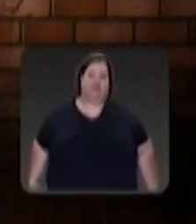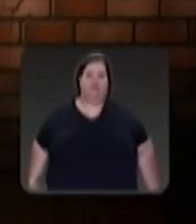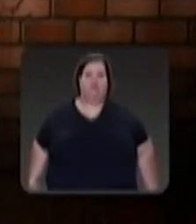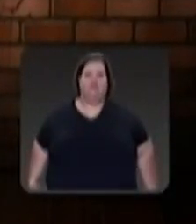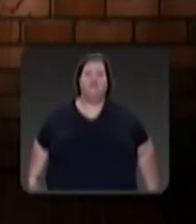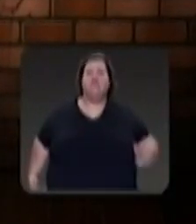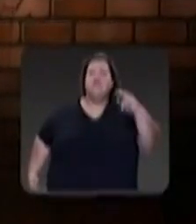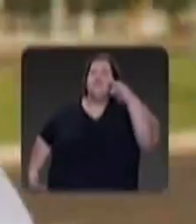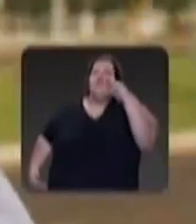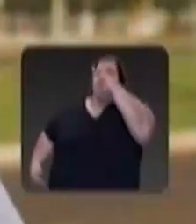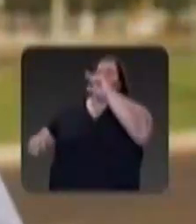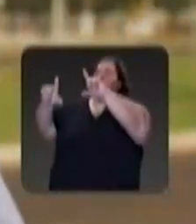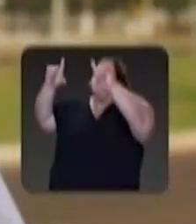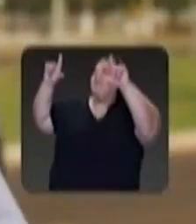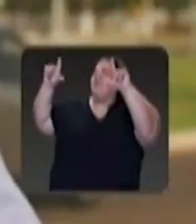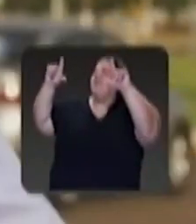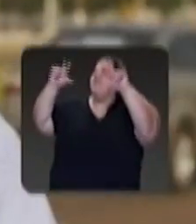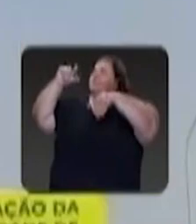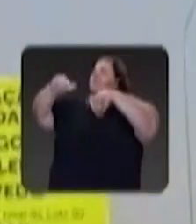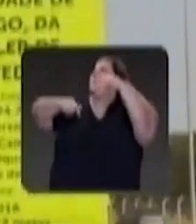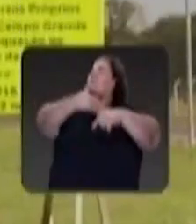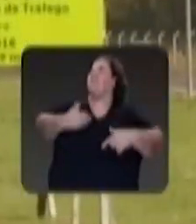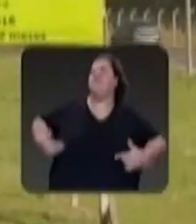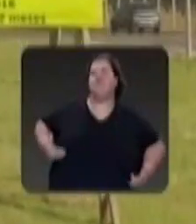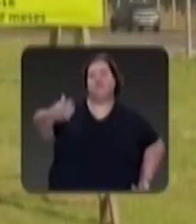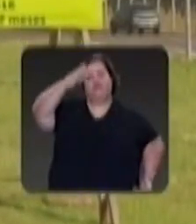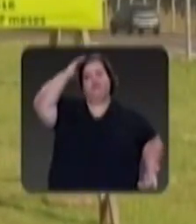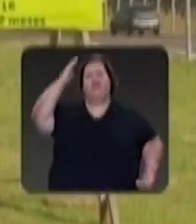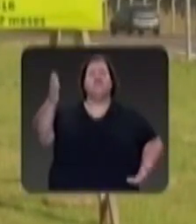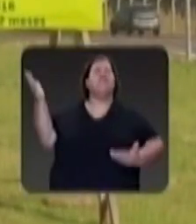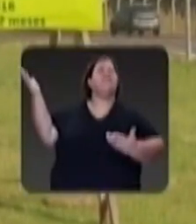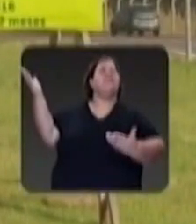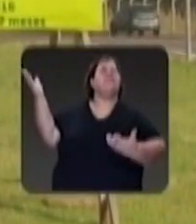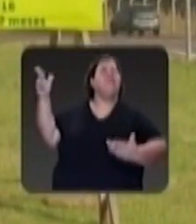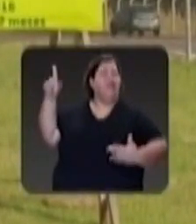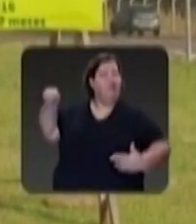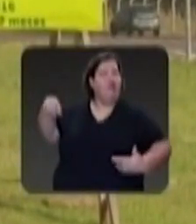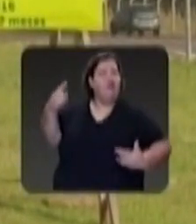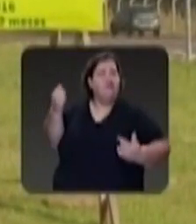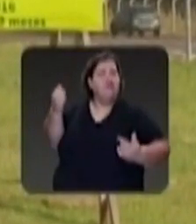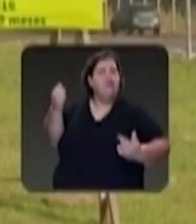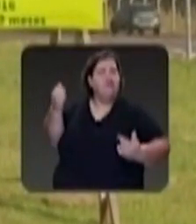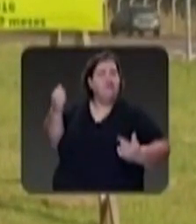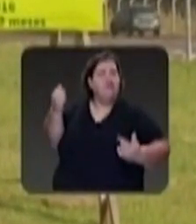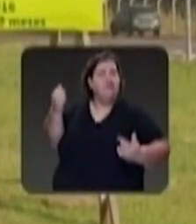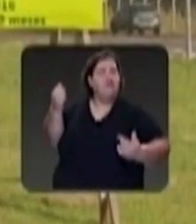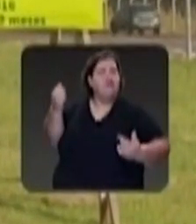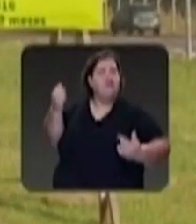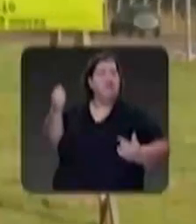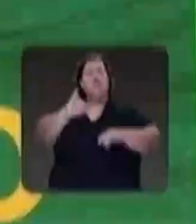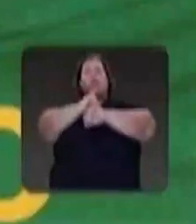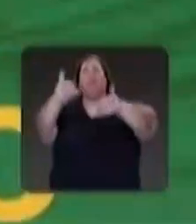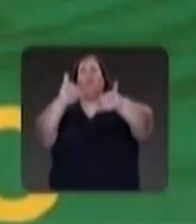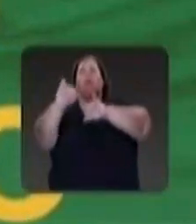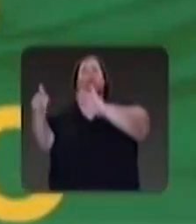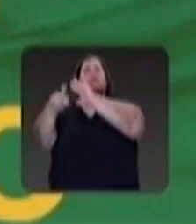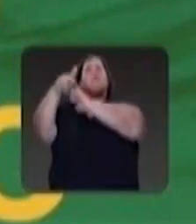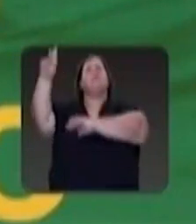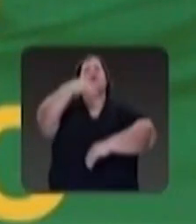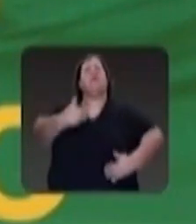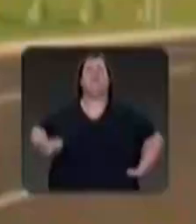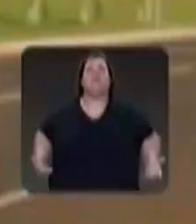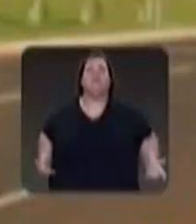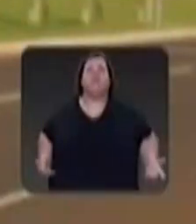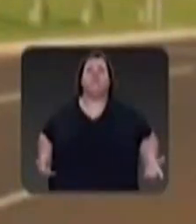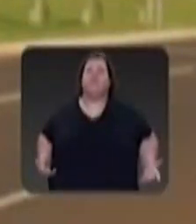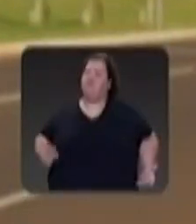Forte 50. Praça de obra do governo do Reinaldo. É ou não é o tal dinheiro do nosso imposto para fazer